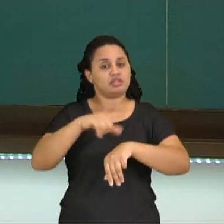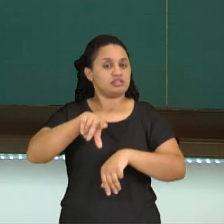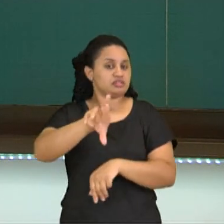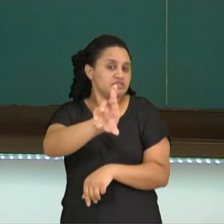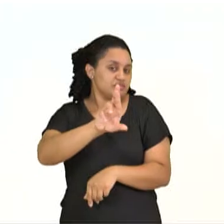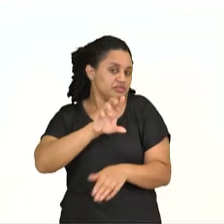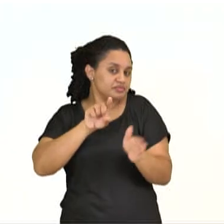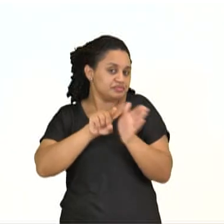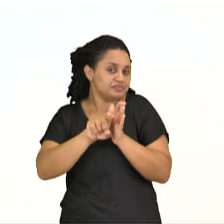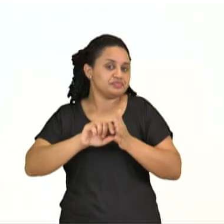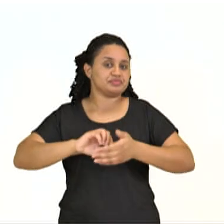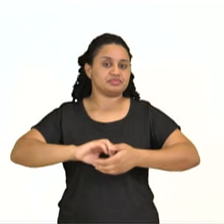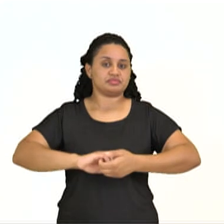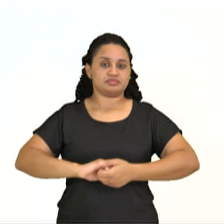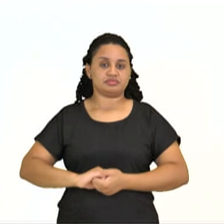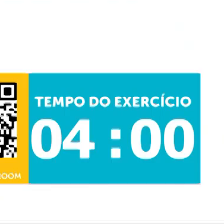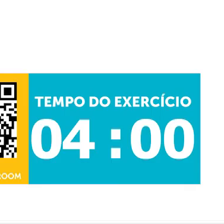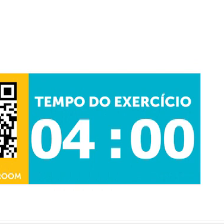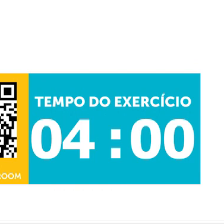essa questão.